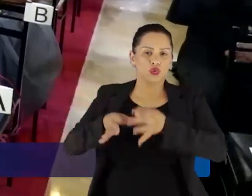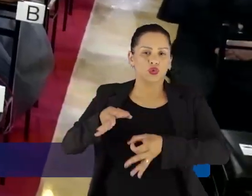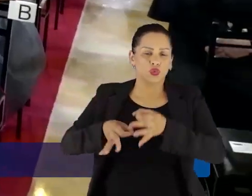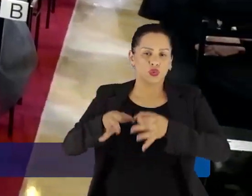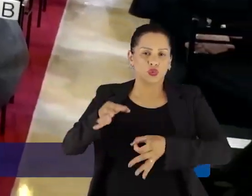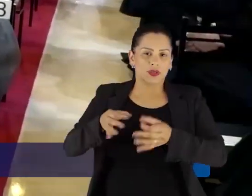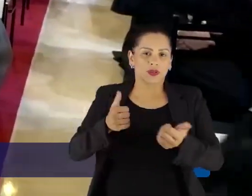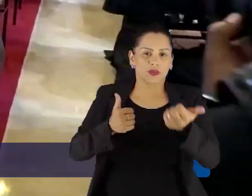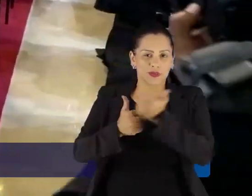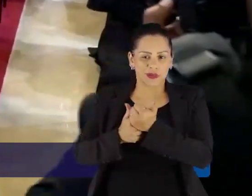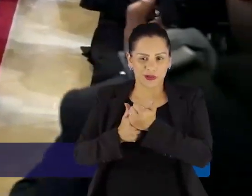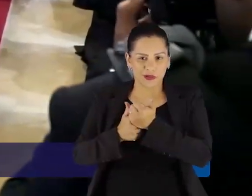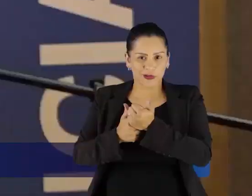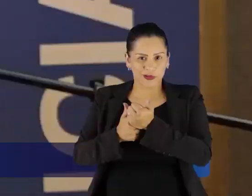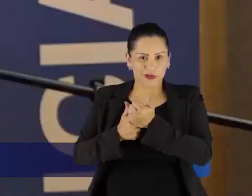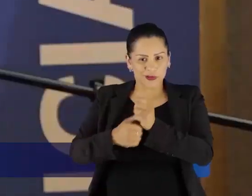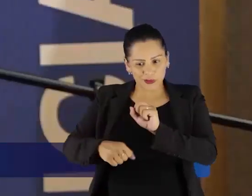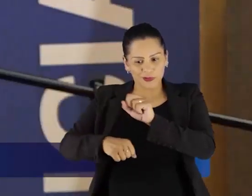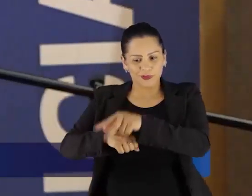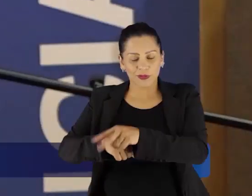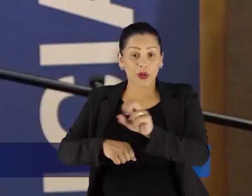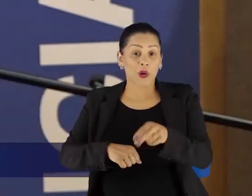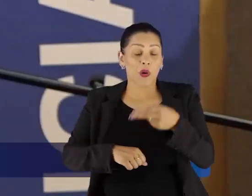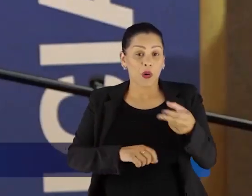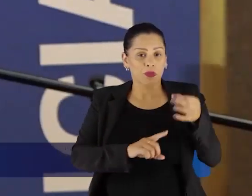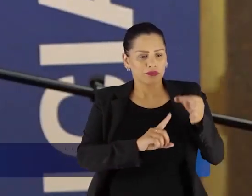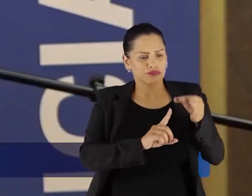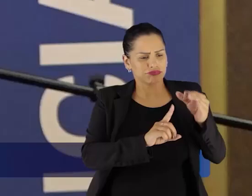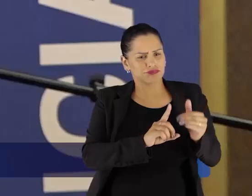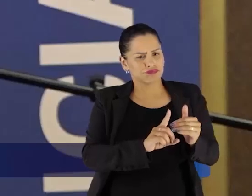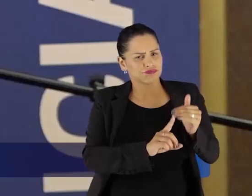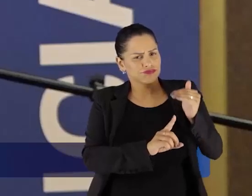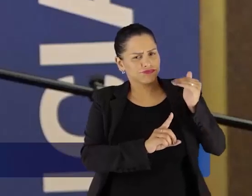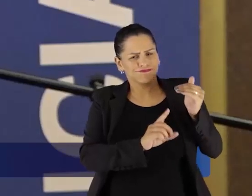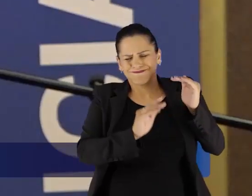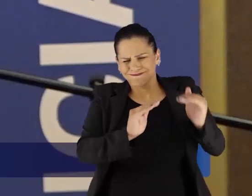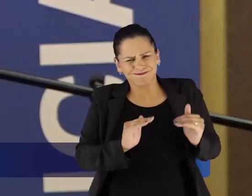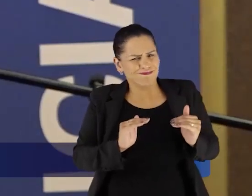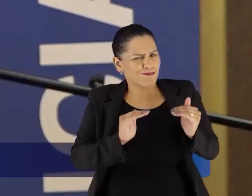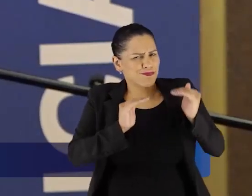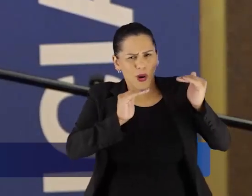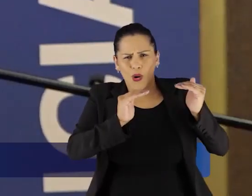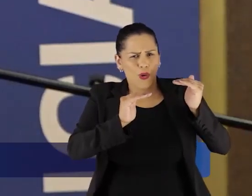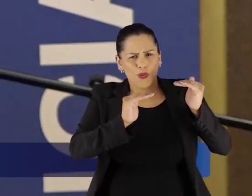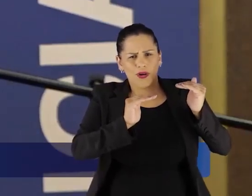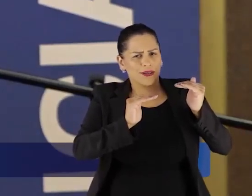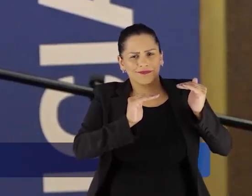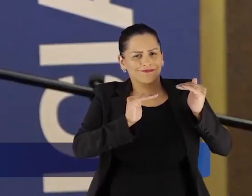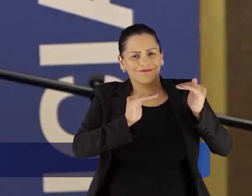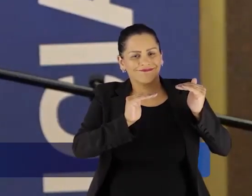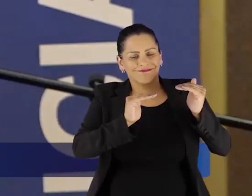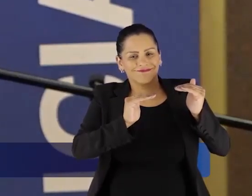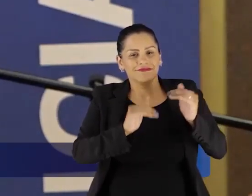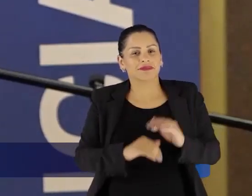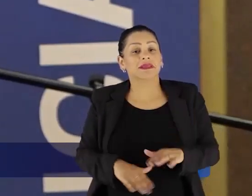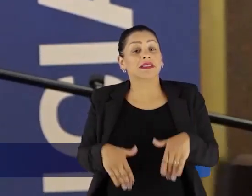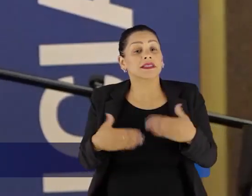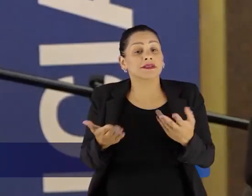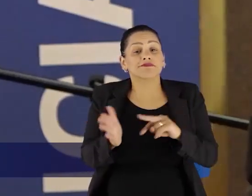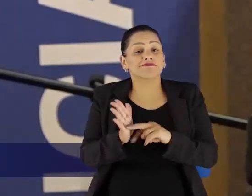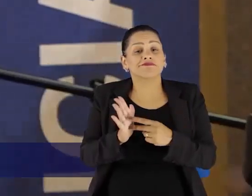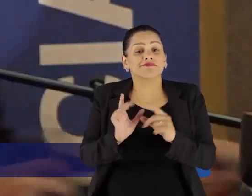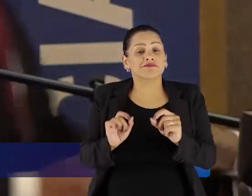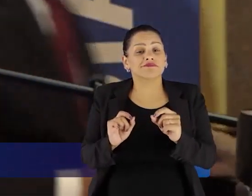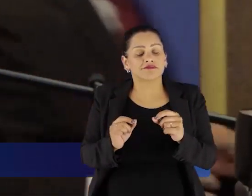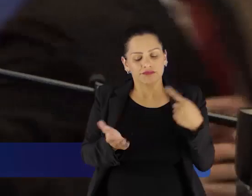como desenbargador chegando ao Márcio do Poder Judiciário Estadual assim de Rigor renovar o compromisso